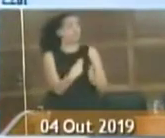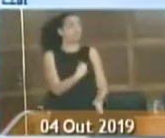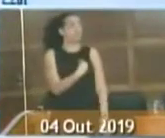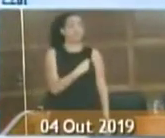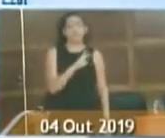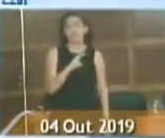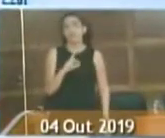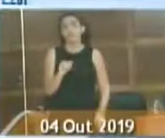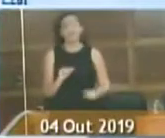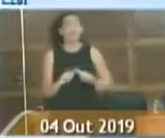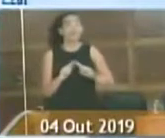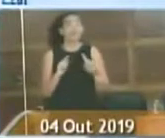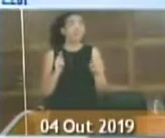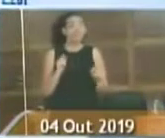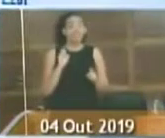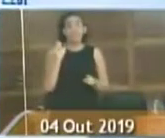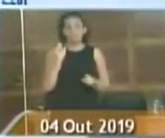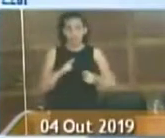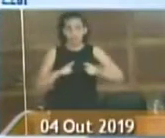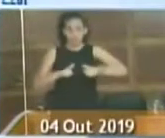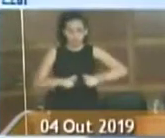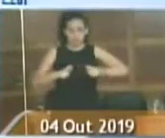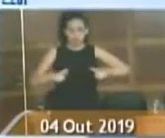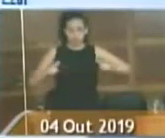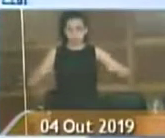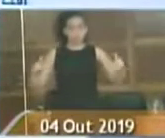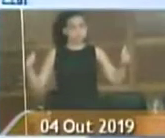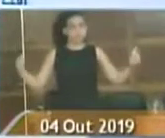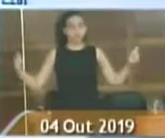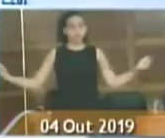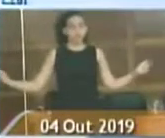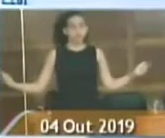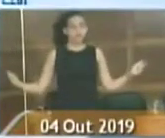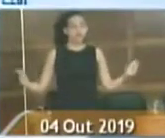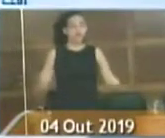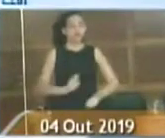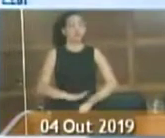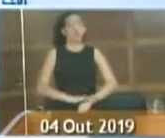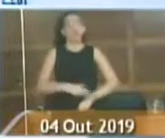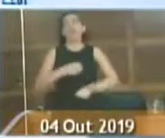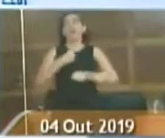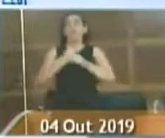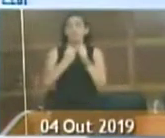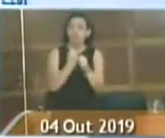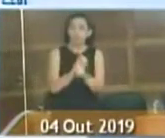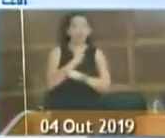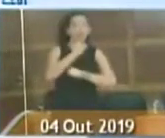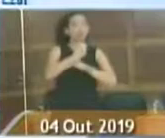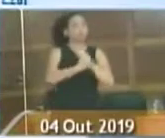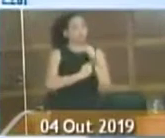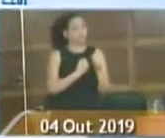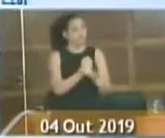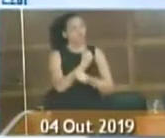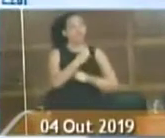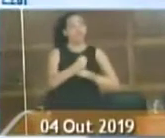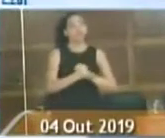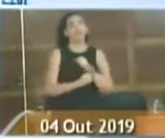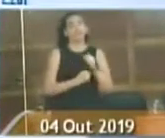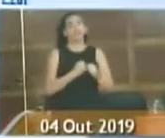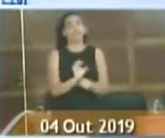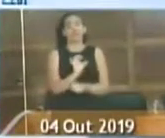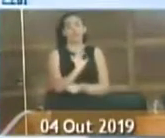isso é um crescimento exponencial de qualquer forma. Quanto mais tempo vai passando, então, cada animal